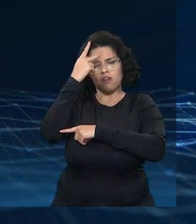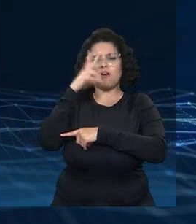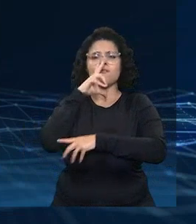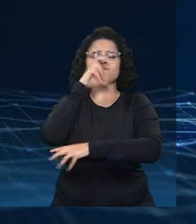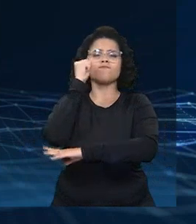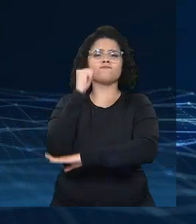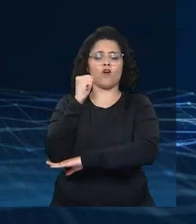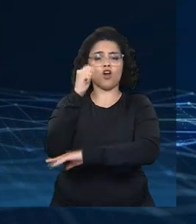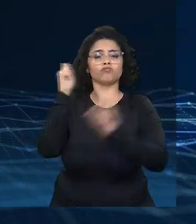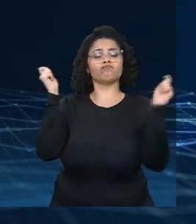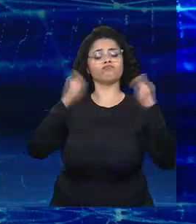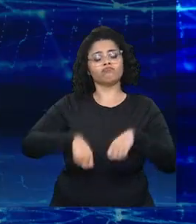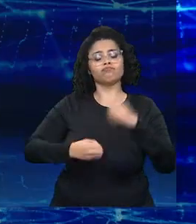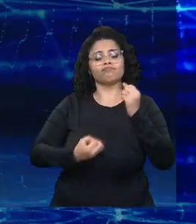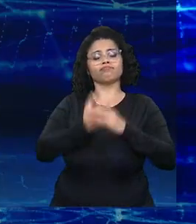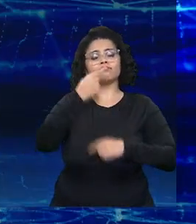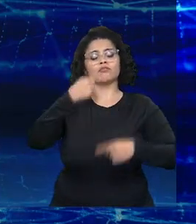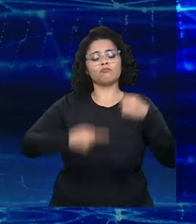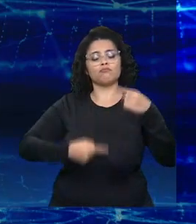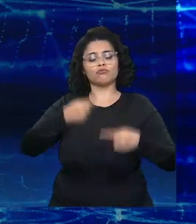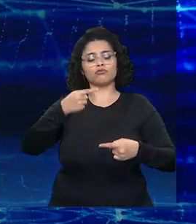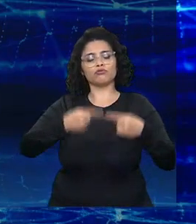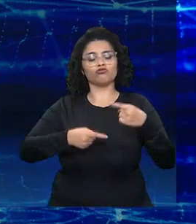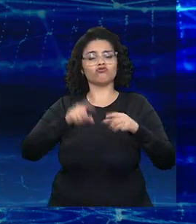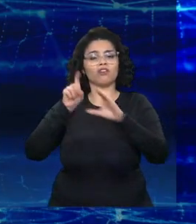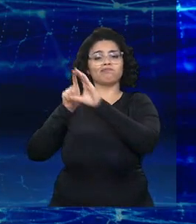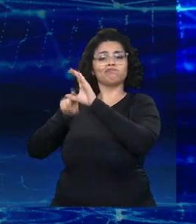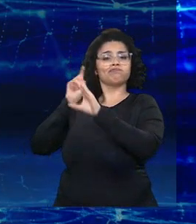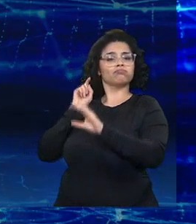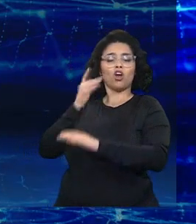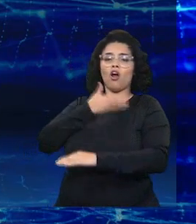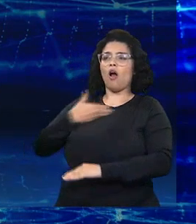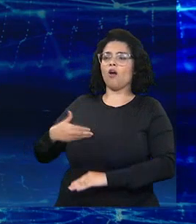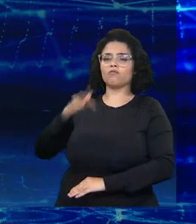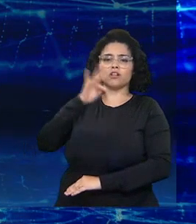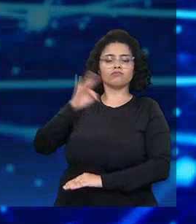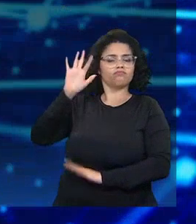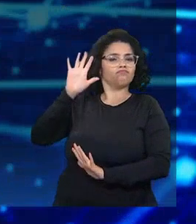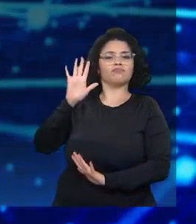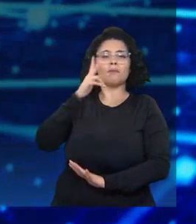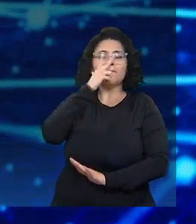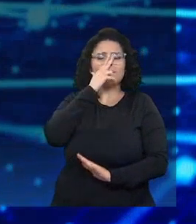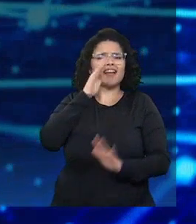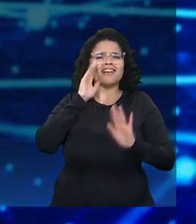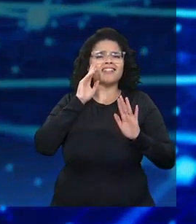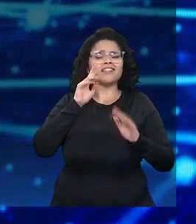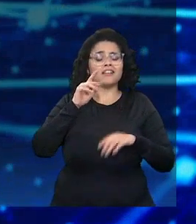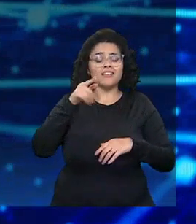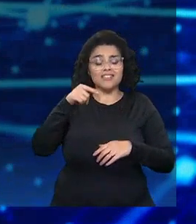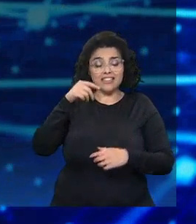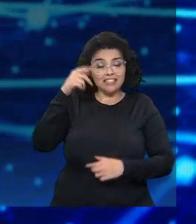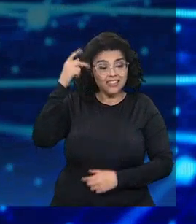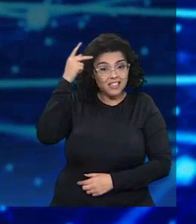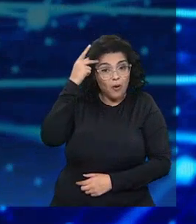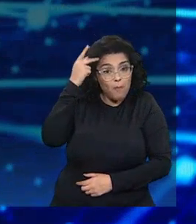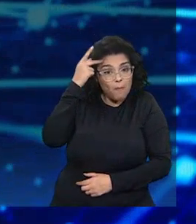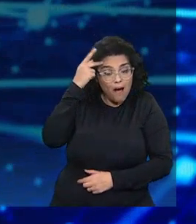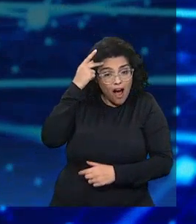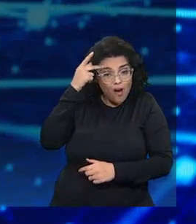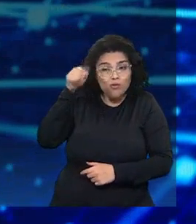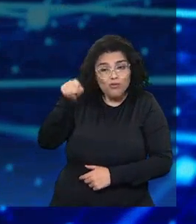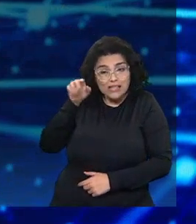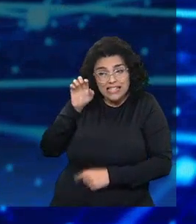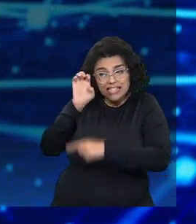que pode fazer políticas com as próprias pernas é quase é quase um pai é um país o estado de São Paulo nos orgulha